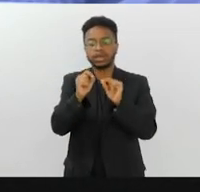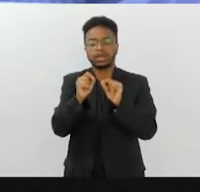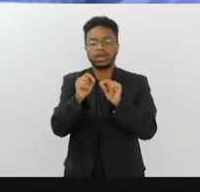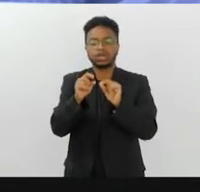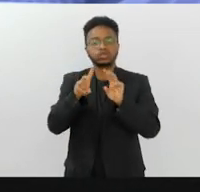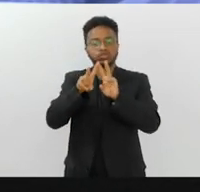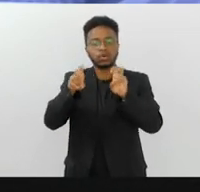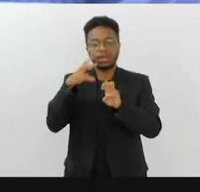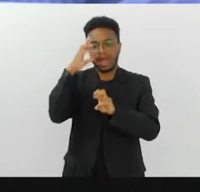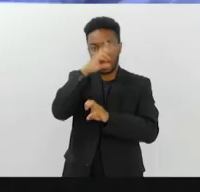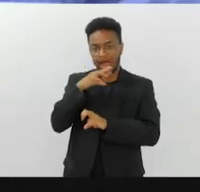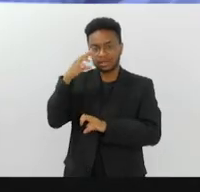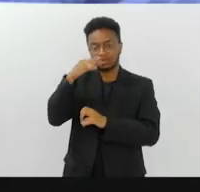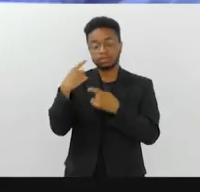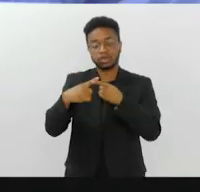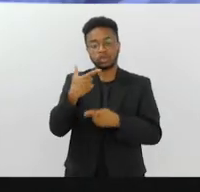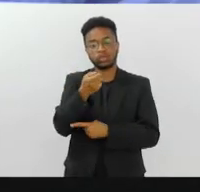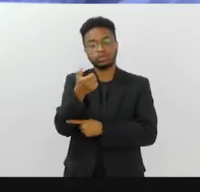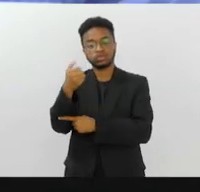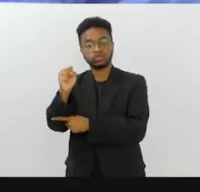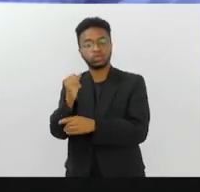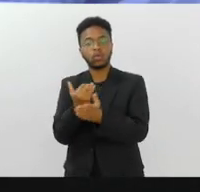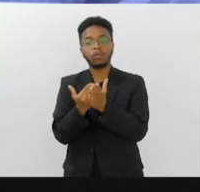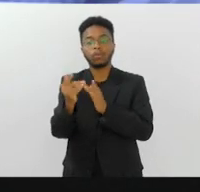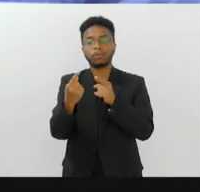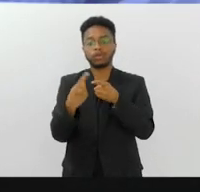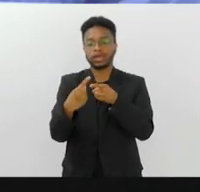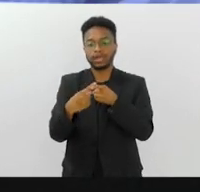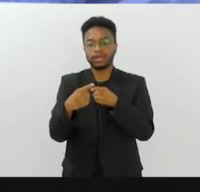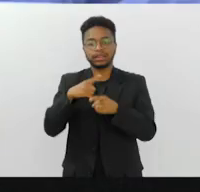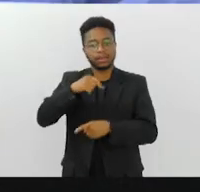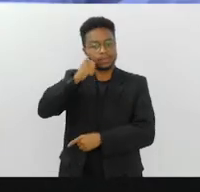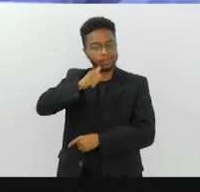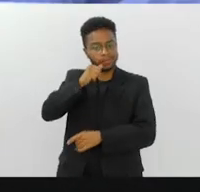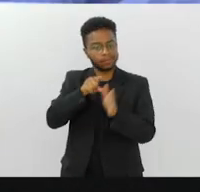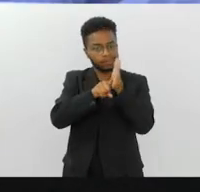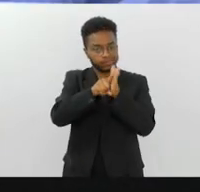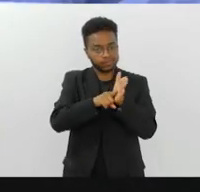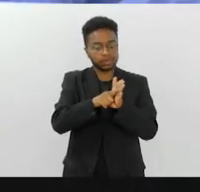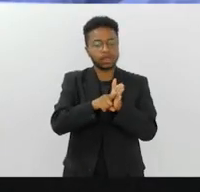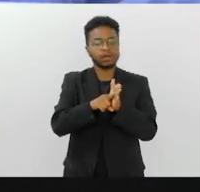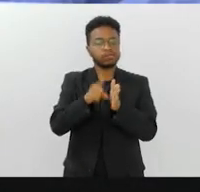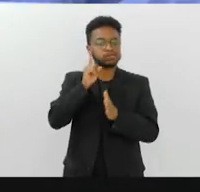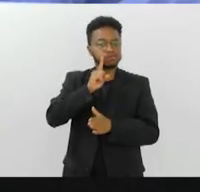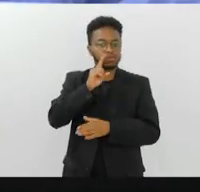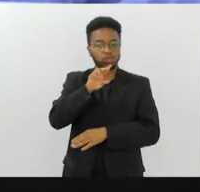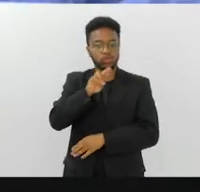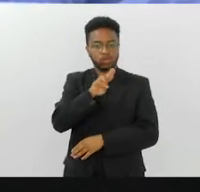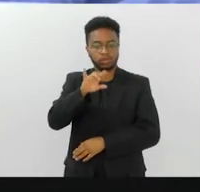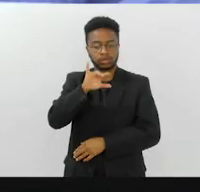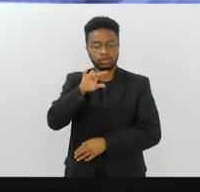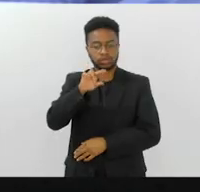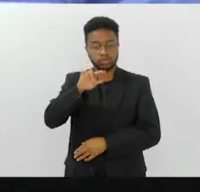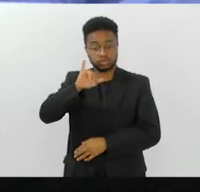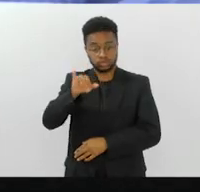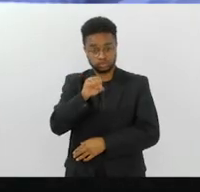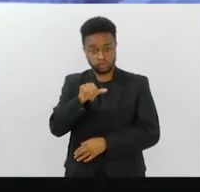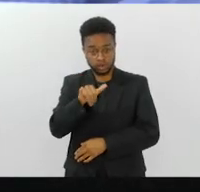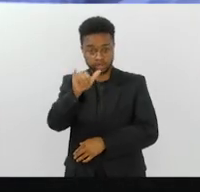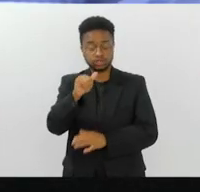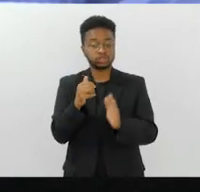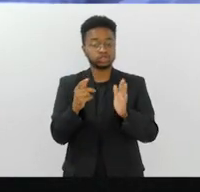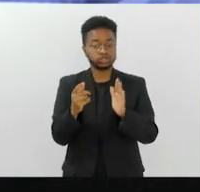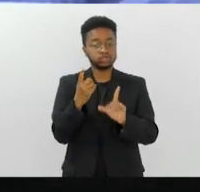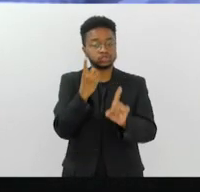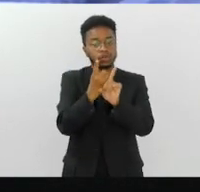em 2018 Por que que começou porque uma pesquisadora americana do Mit a Joy Ela descobriu que existia